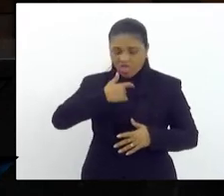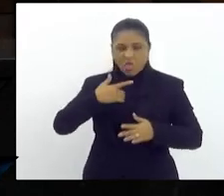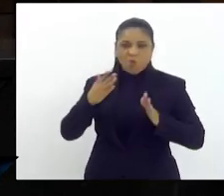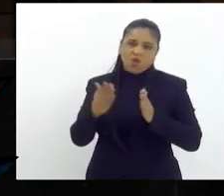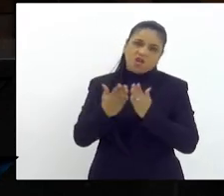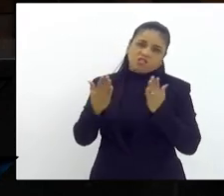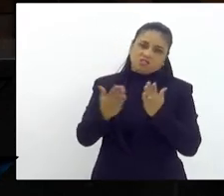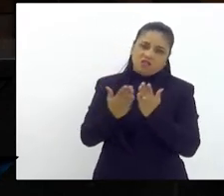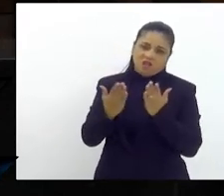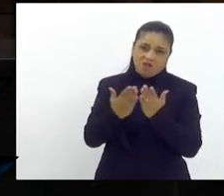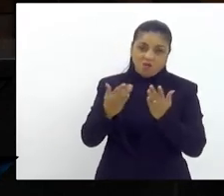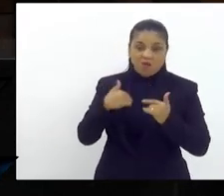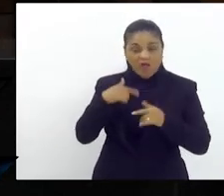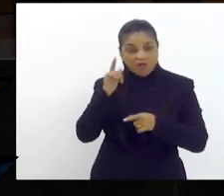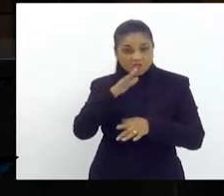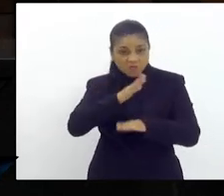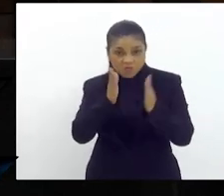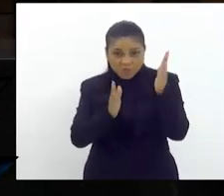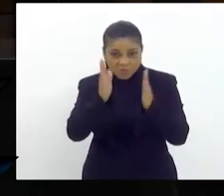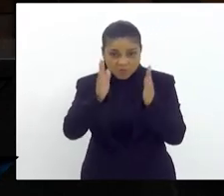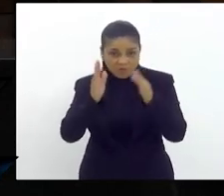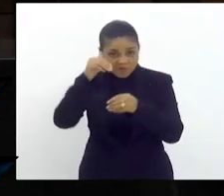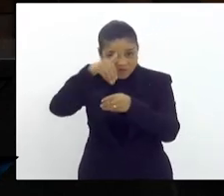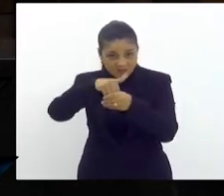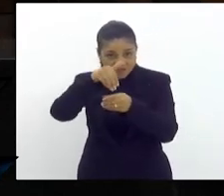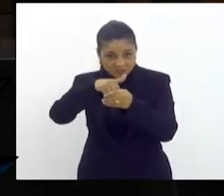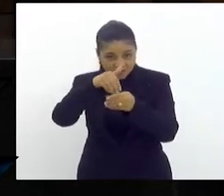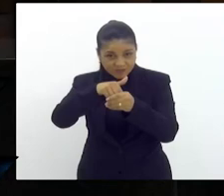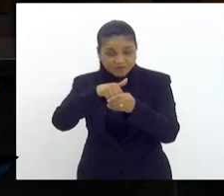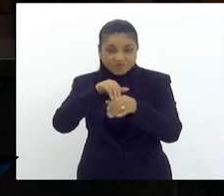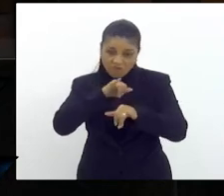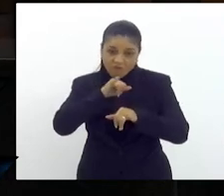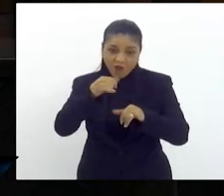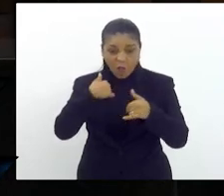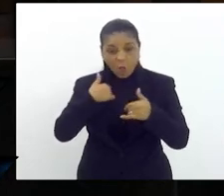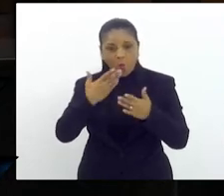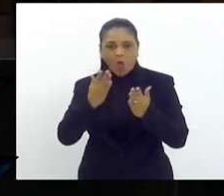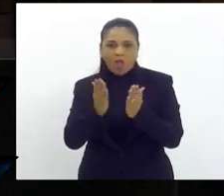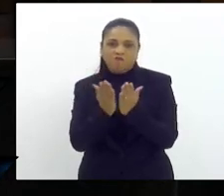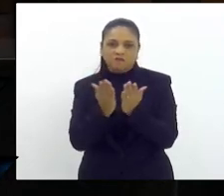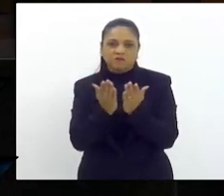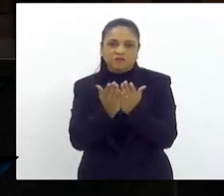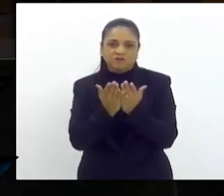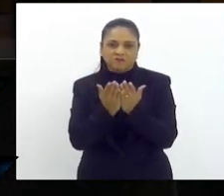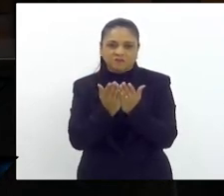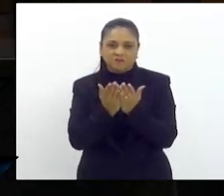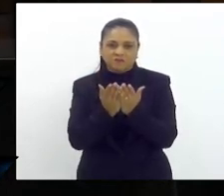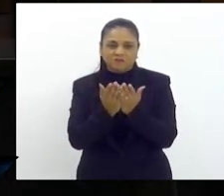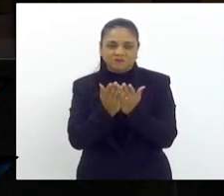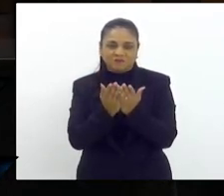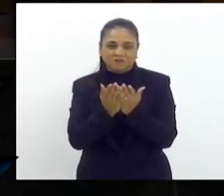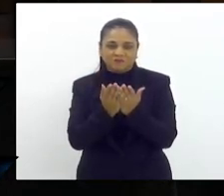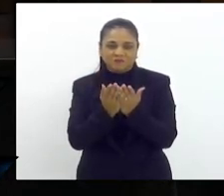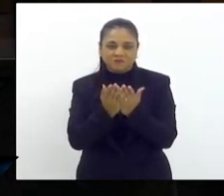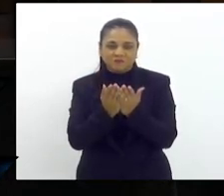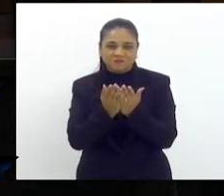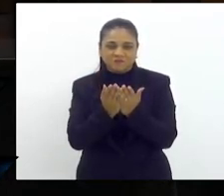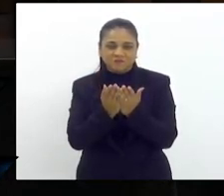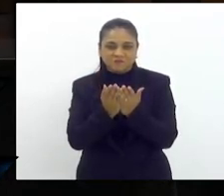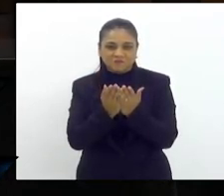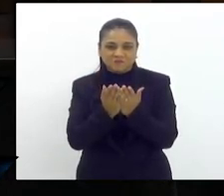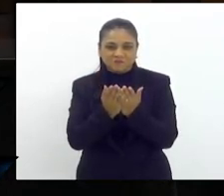e na época da eleição se diz até evangélicos não é e quando não se diz